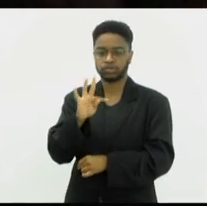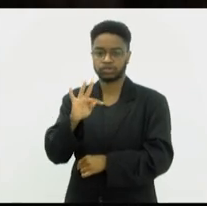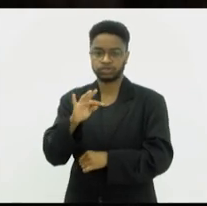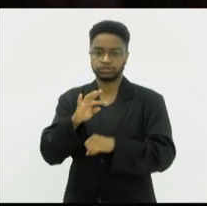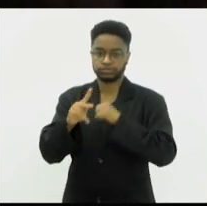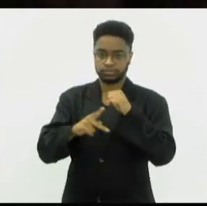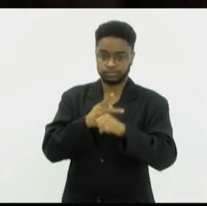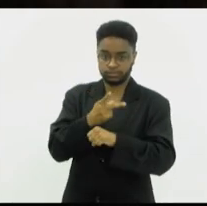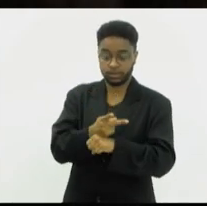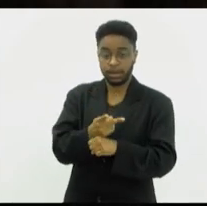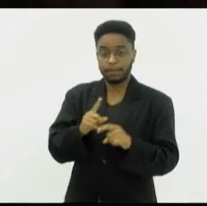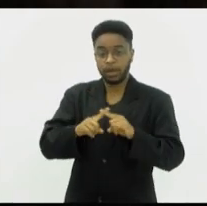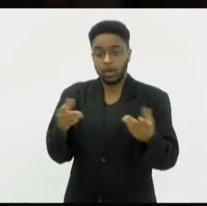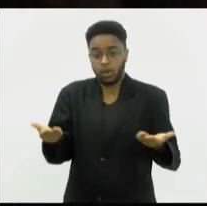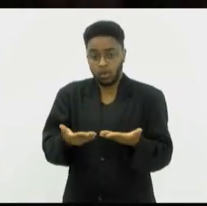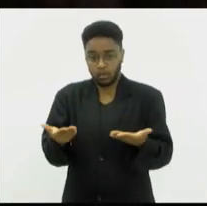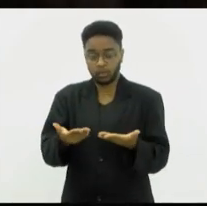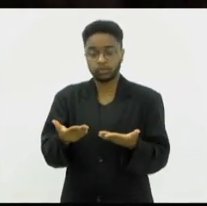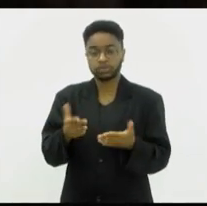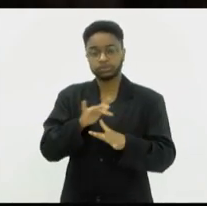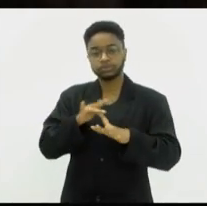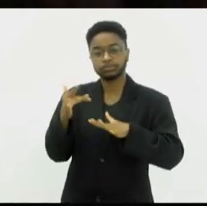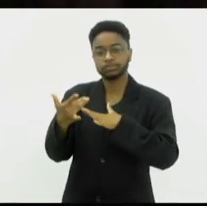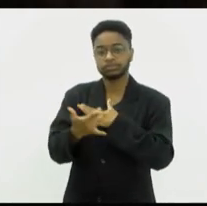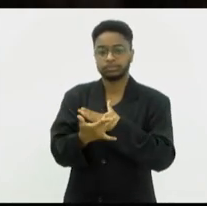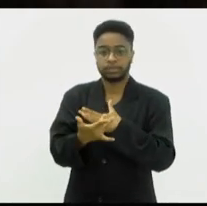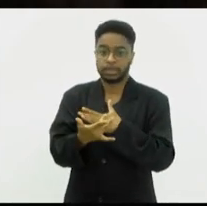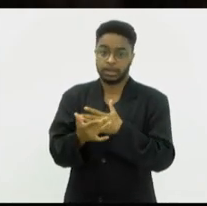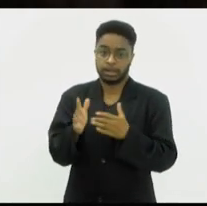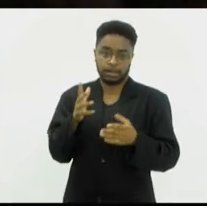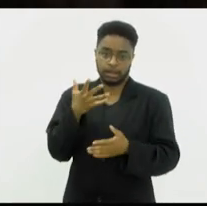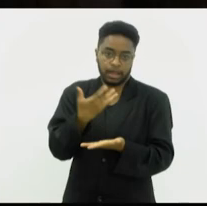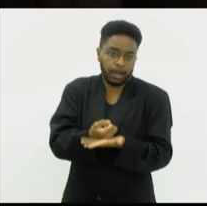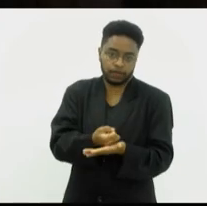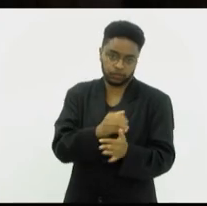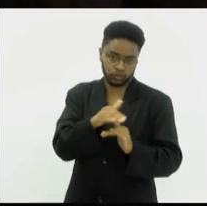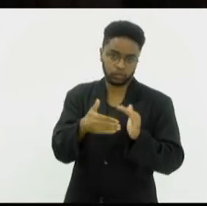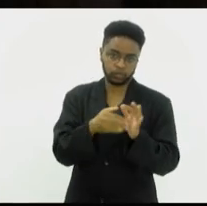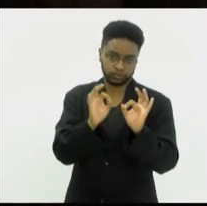Bom, hoje as redes sociais não deixam escapar coisa alguma, né?